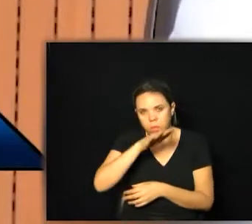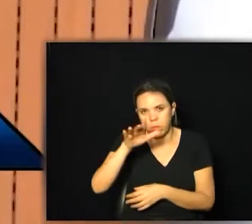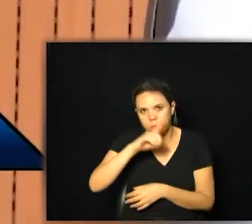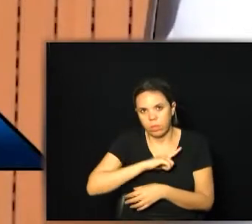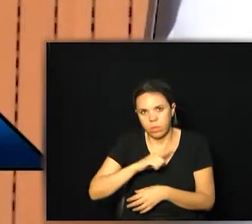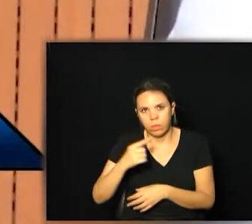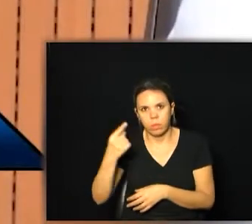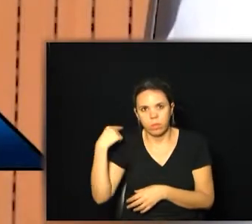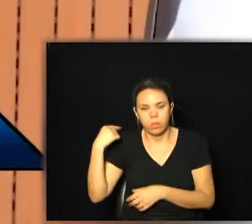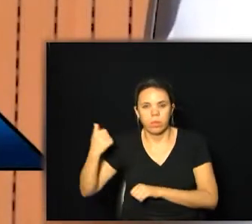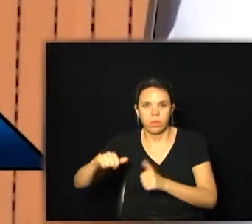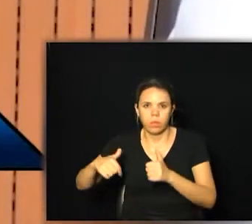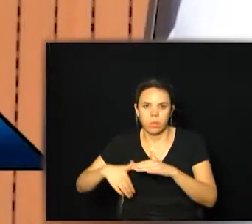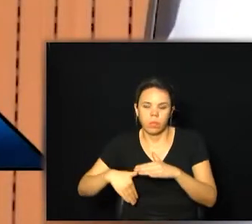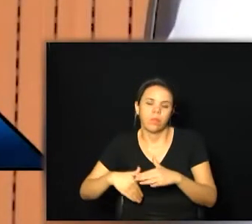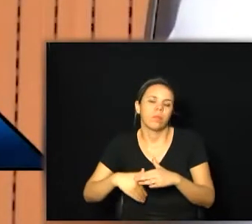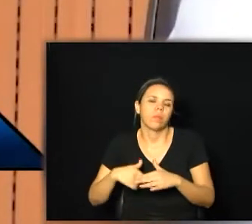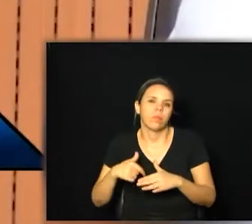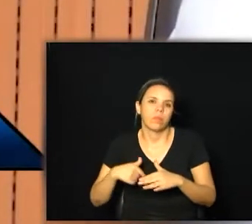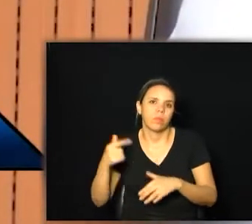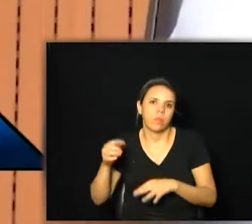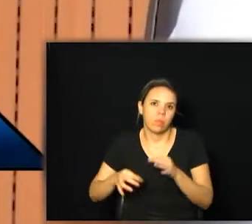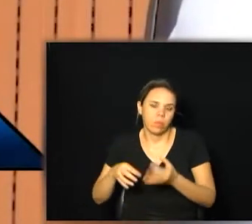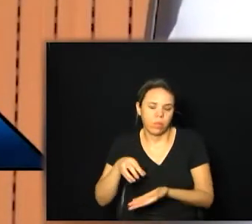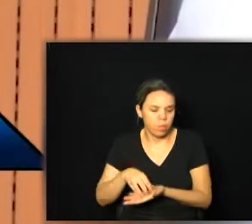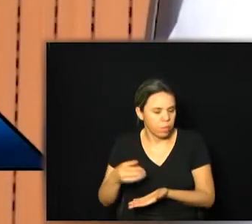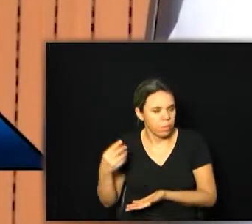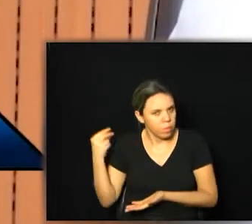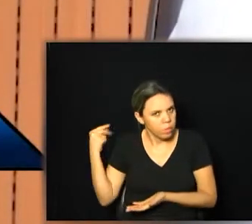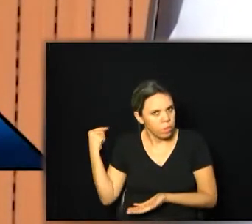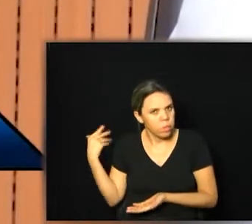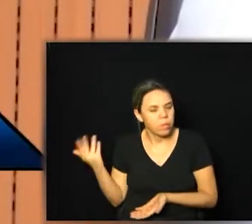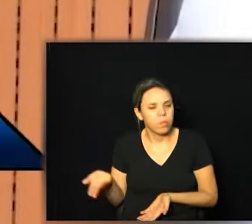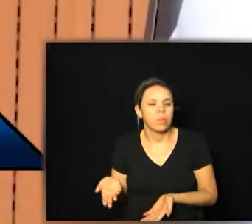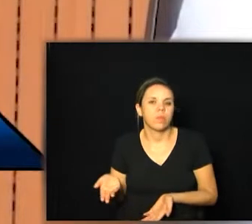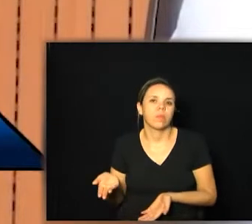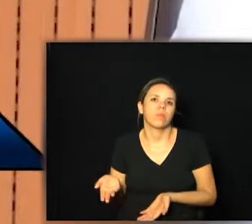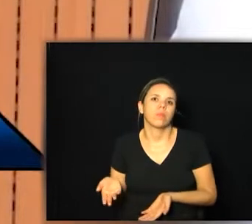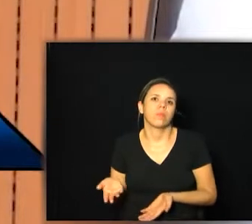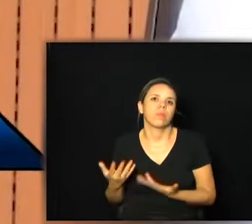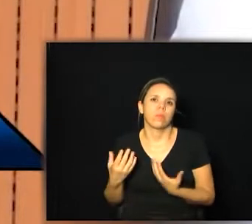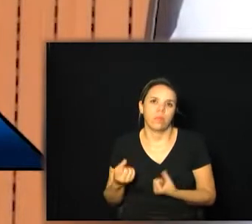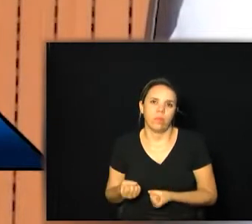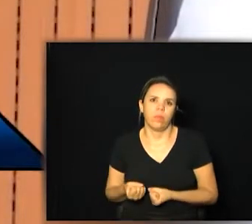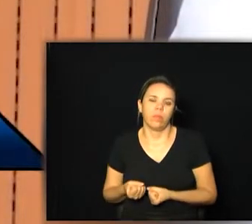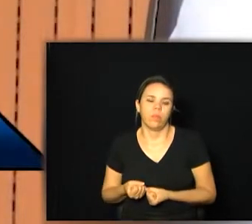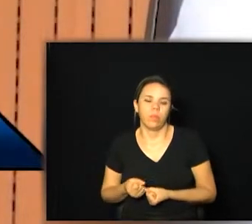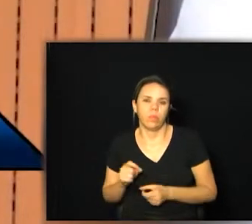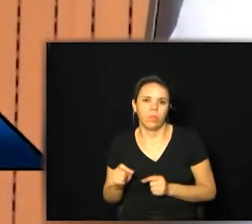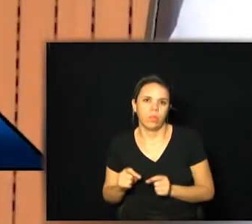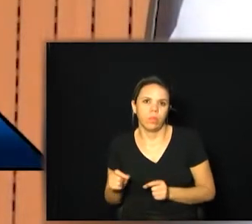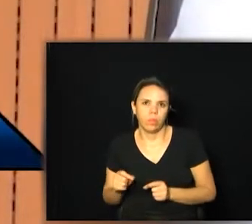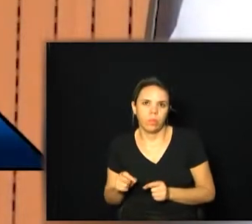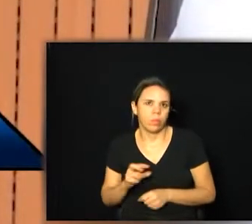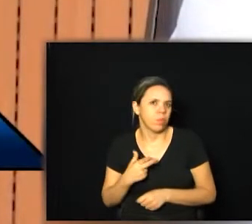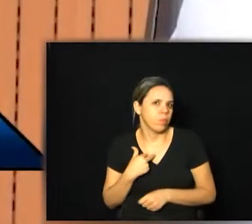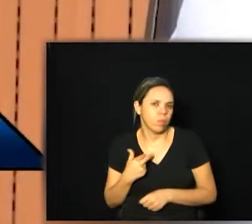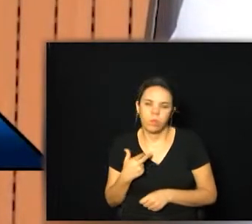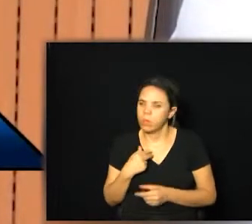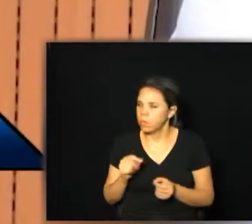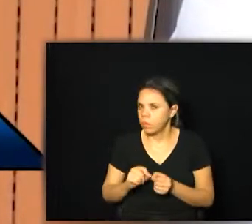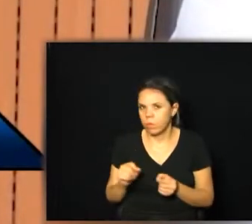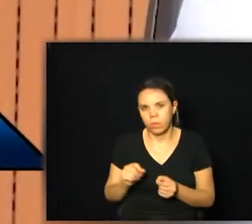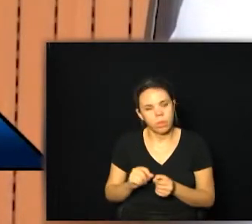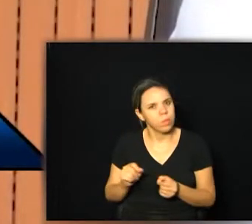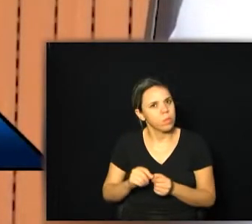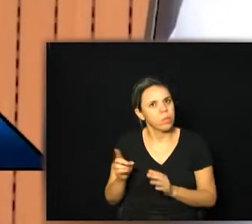já transitou no Judiciário, foi reconhecido que isso não poderia ser feito